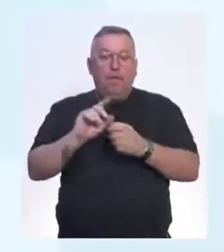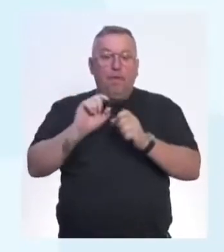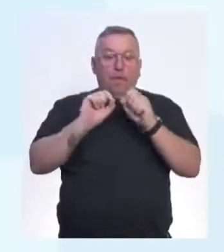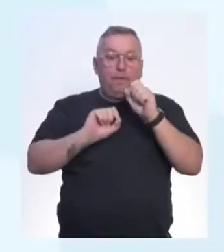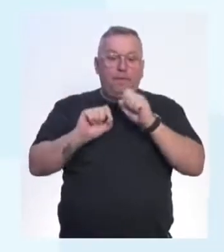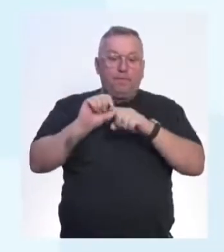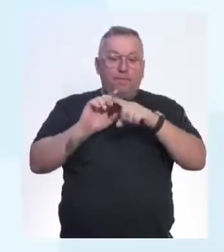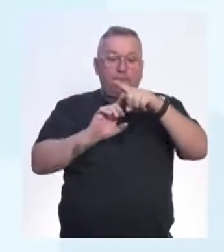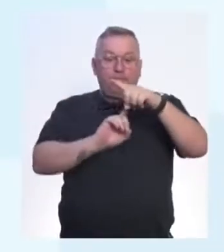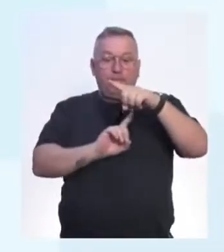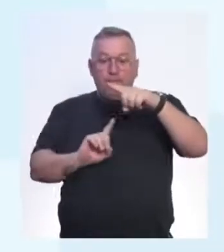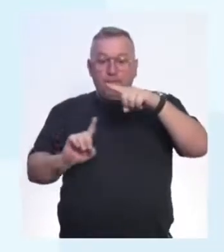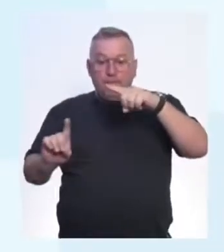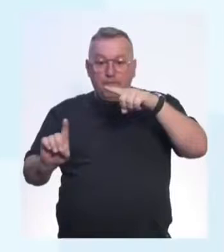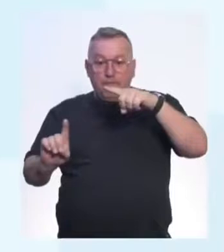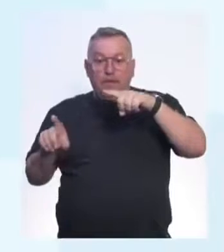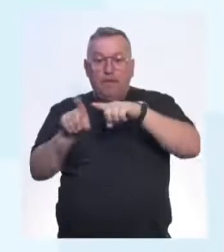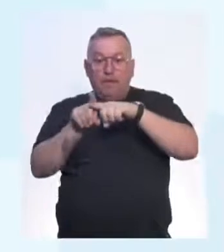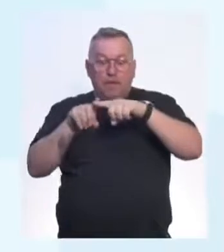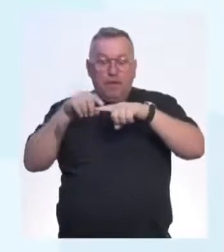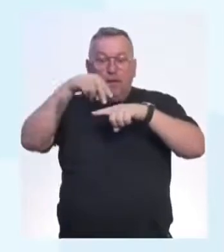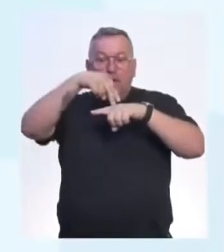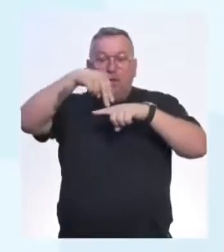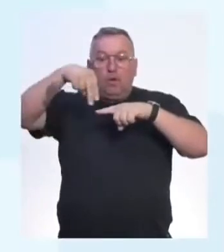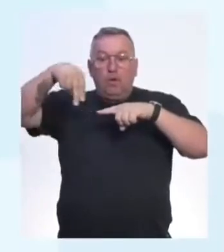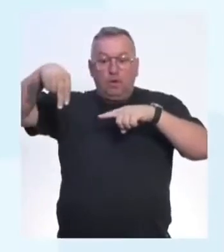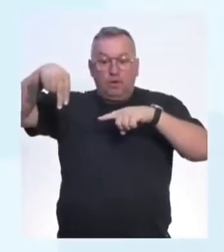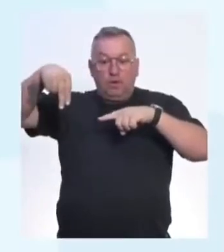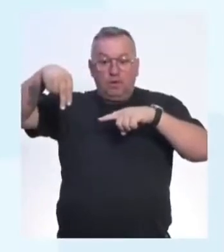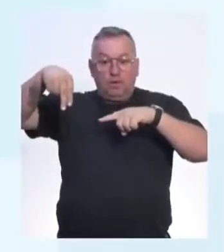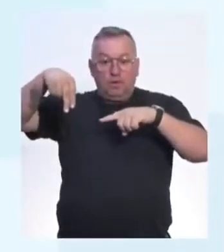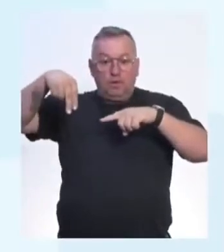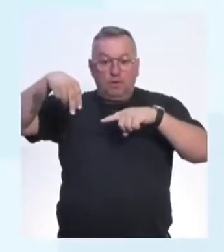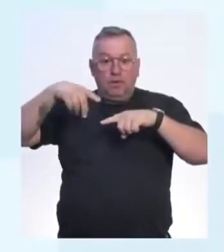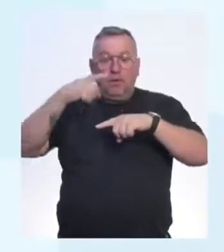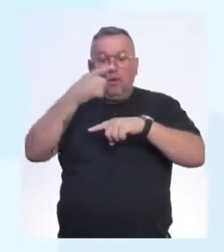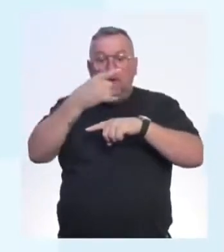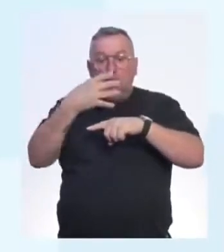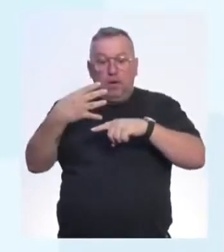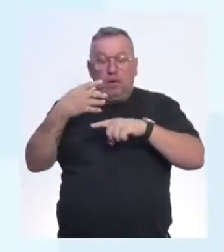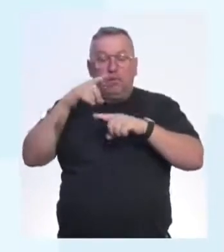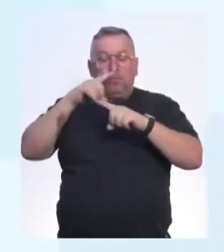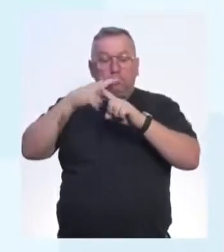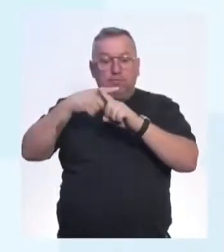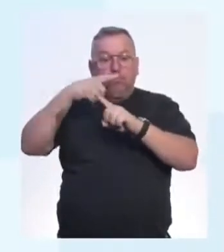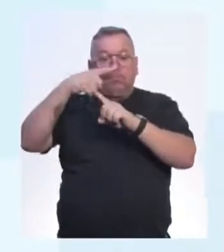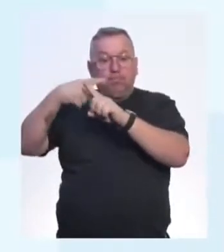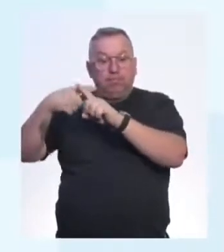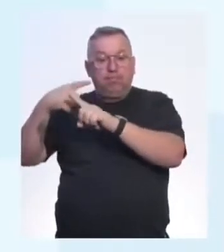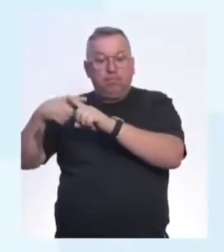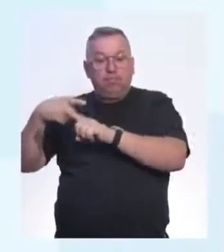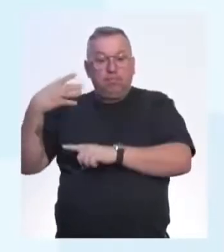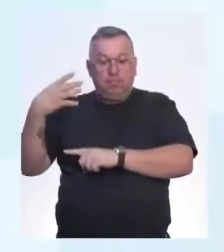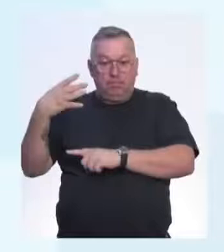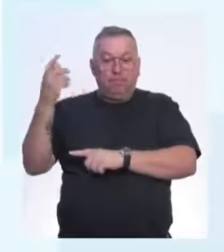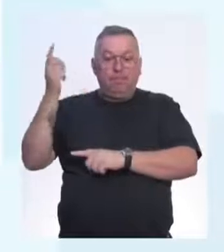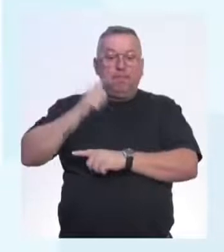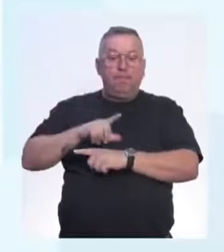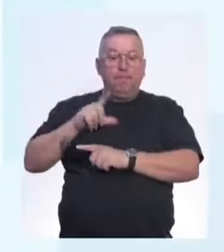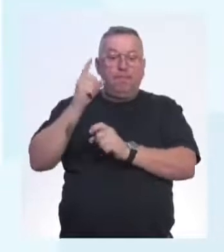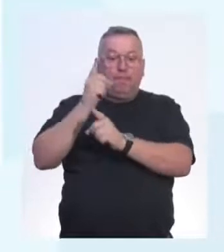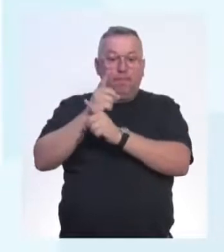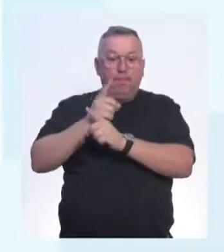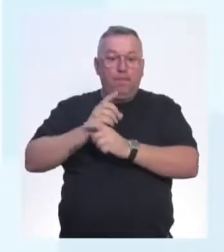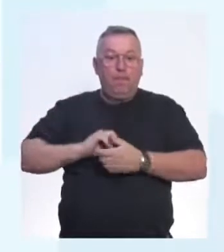no denominador, eu tenho que fazer no numerador. Então, eu multipliquei 1 por 4, multipliquei 1 por 3 e multipliquei 1 por 6. E aí eu encontrei as